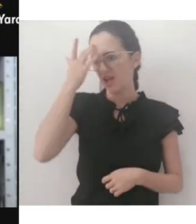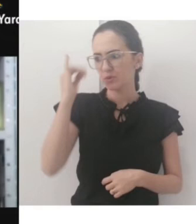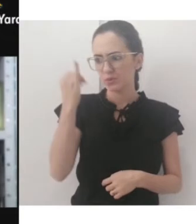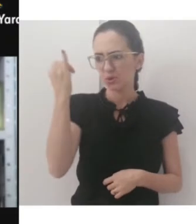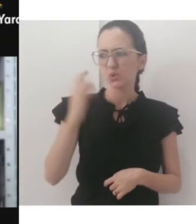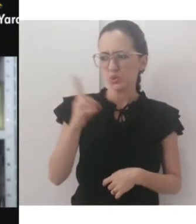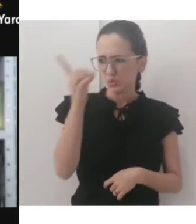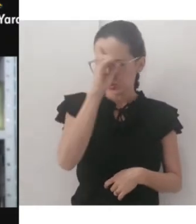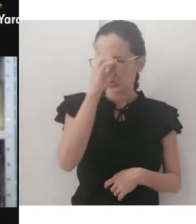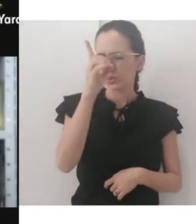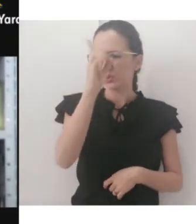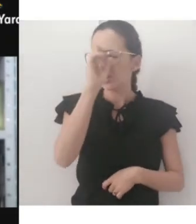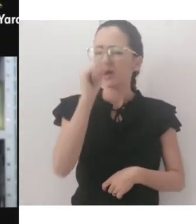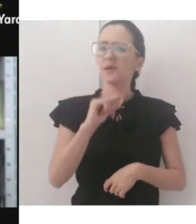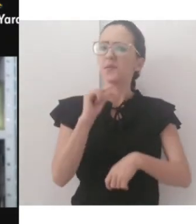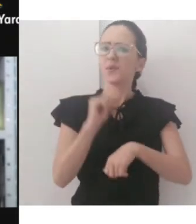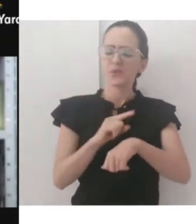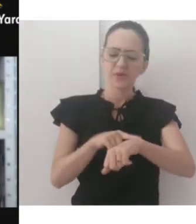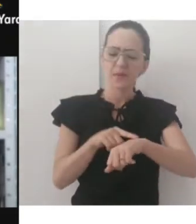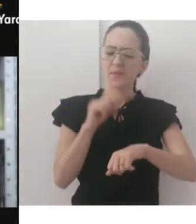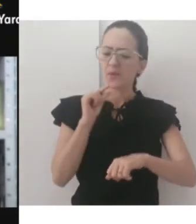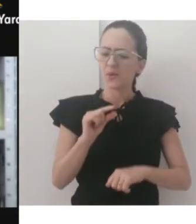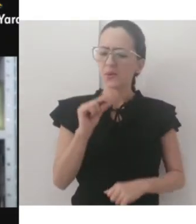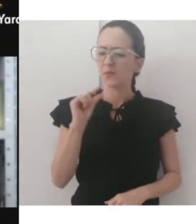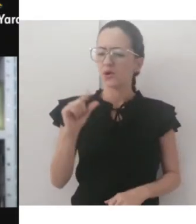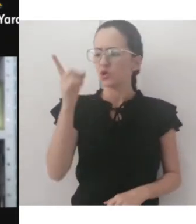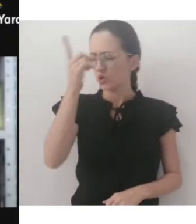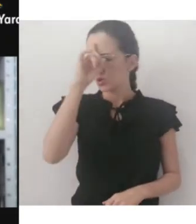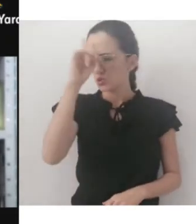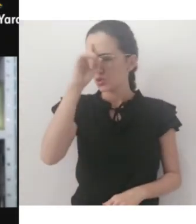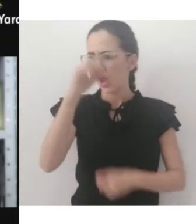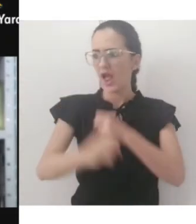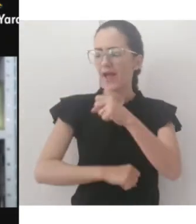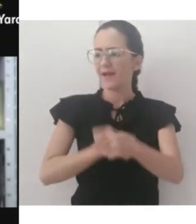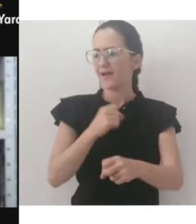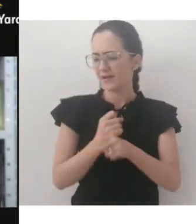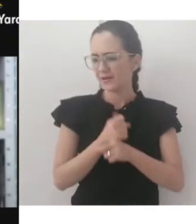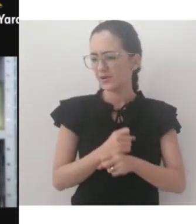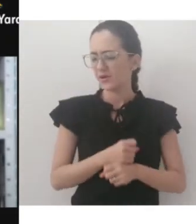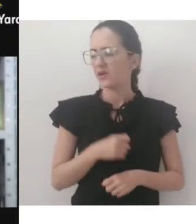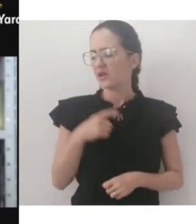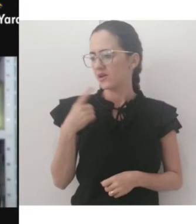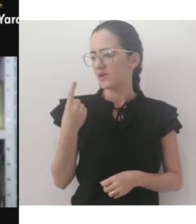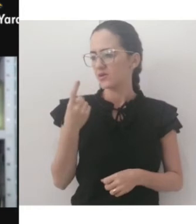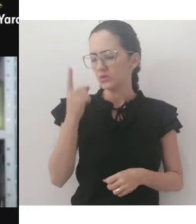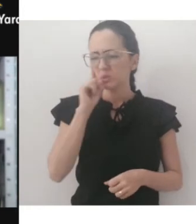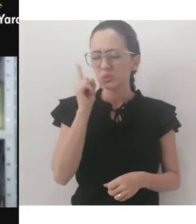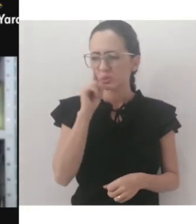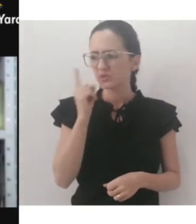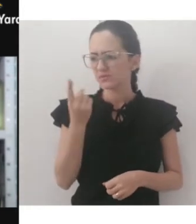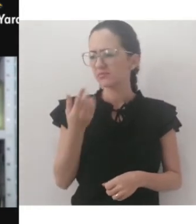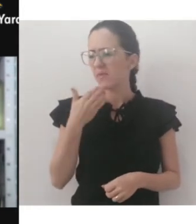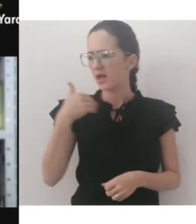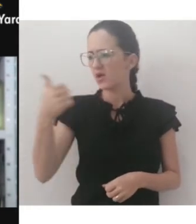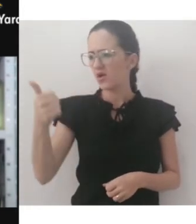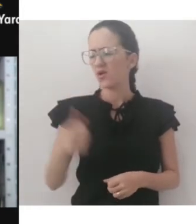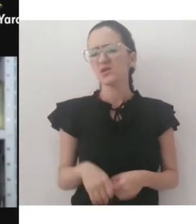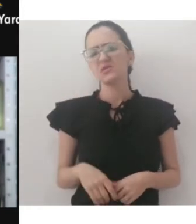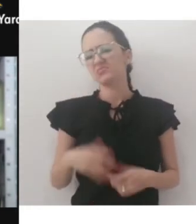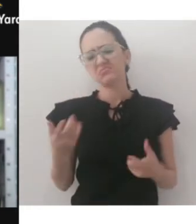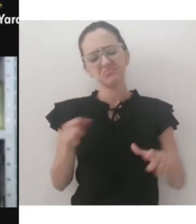com essa fala de que estudar todos os dias, pouquinho, mas todos os dias durante o ano inteiro, seria muito